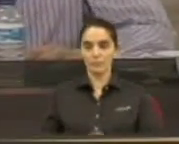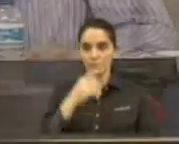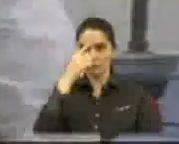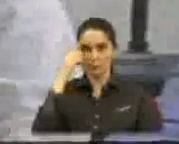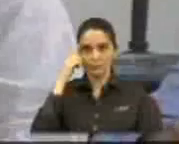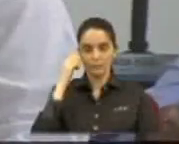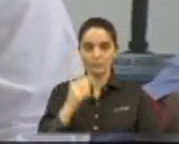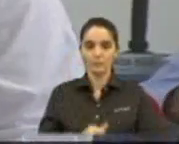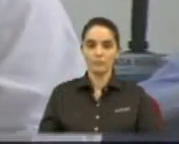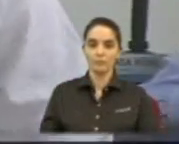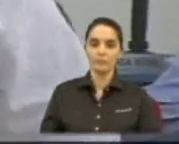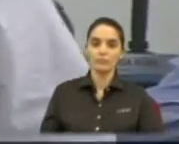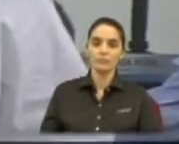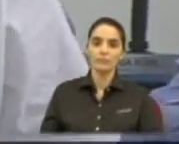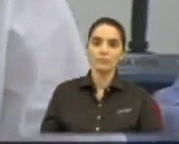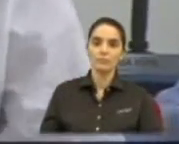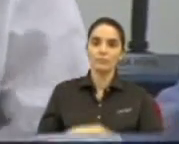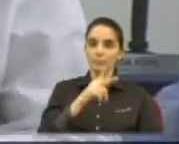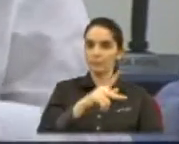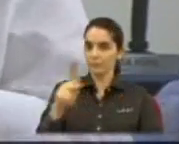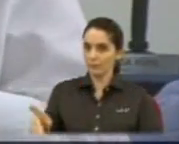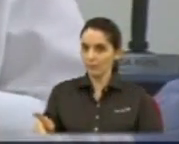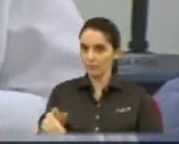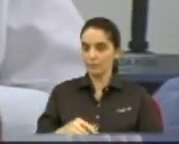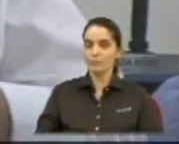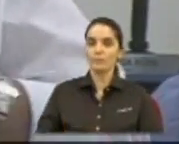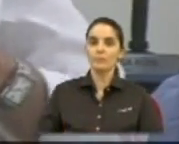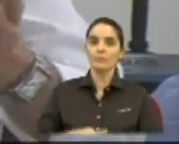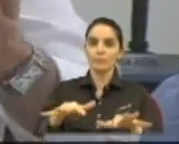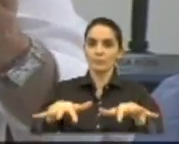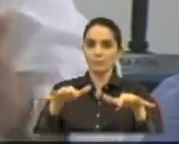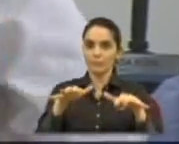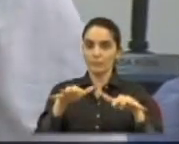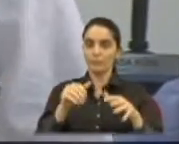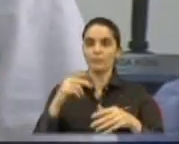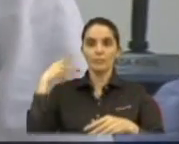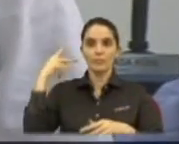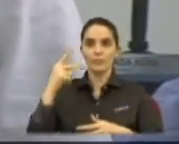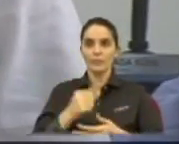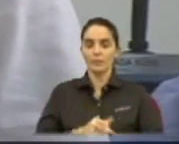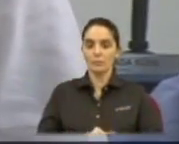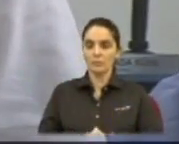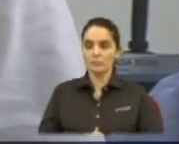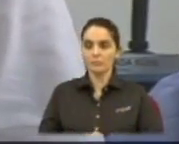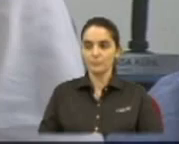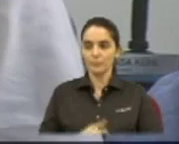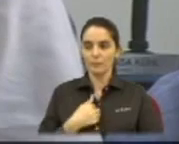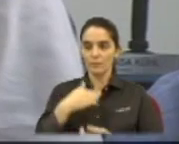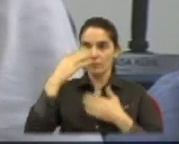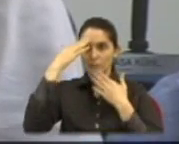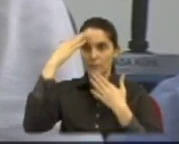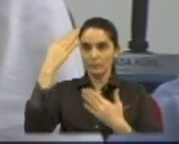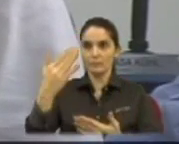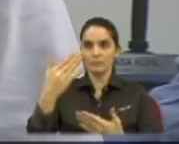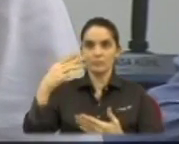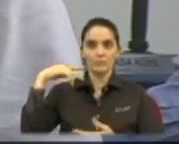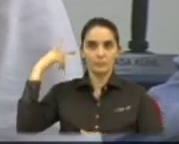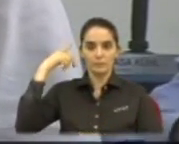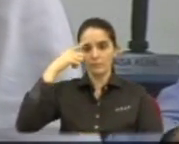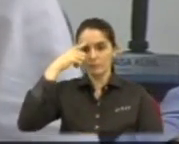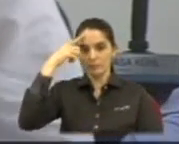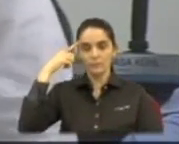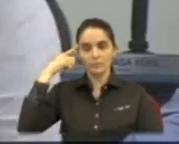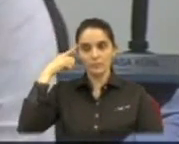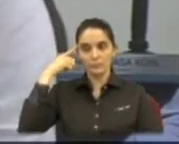Senhor presidente, nobres pares, público aqui presente, só me levanto, senhor presidente, para aqui agradecer o vereador Wilson